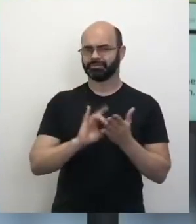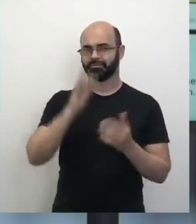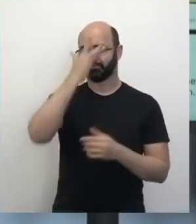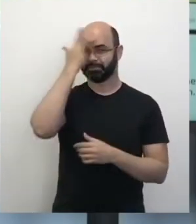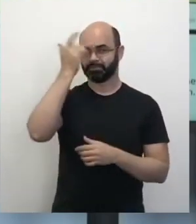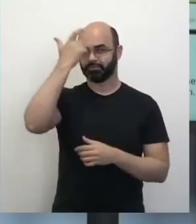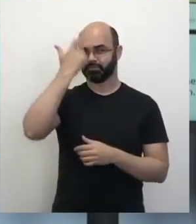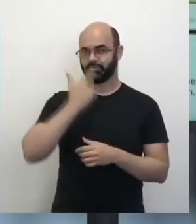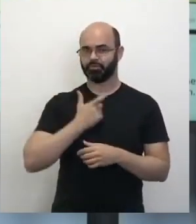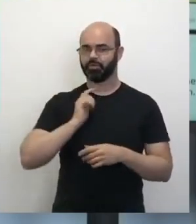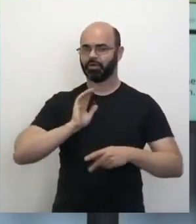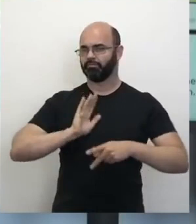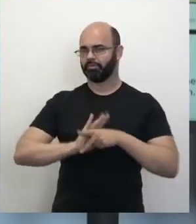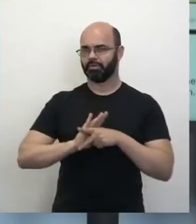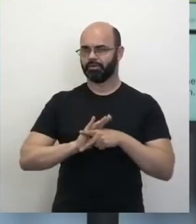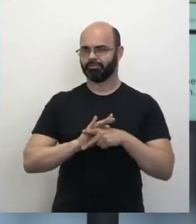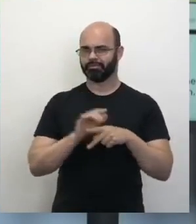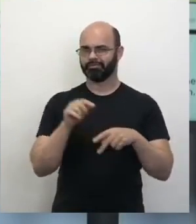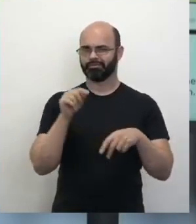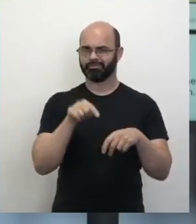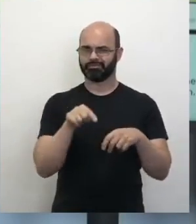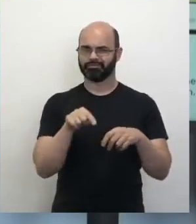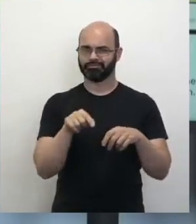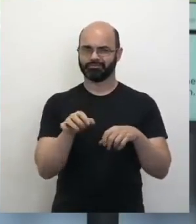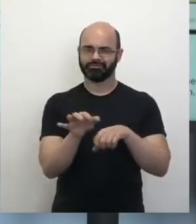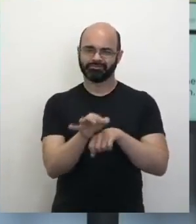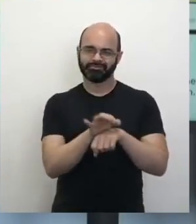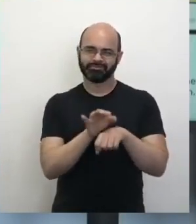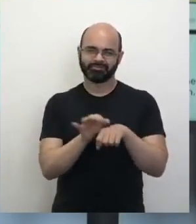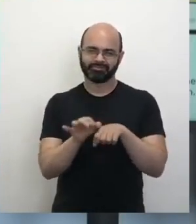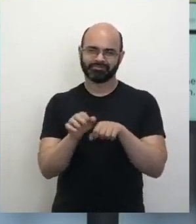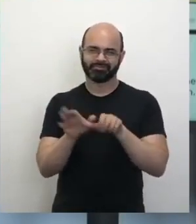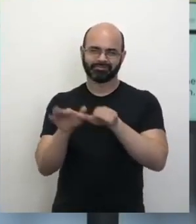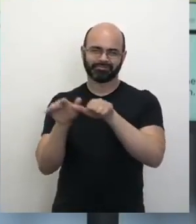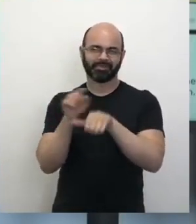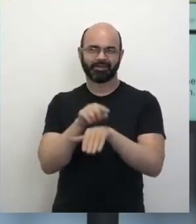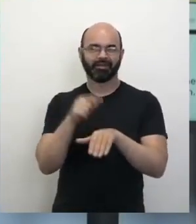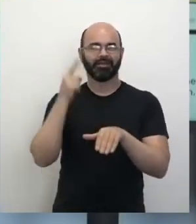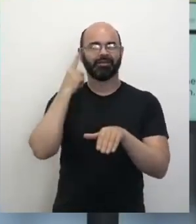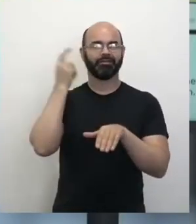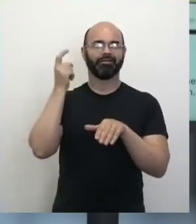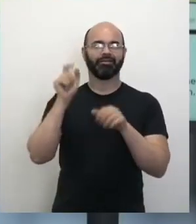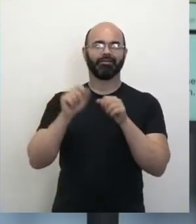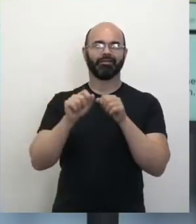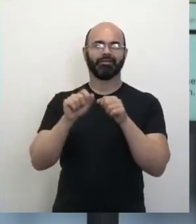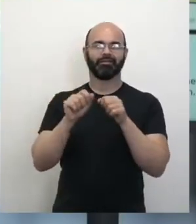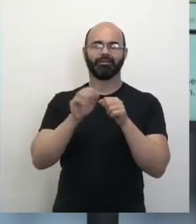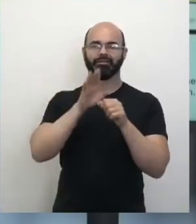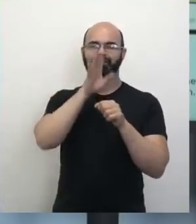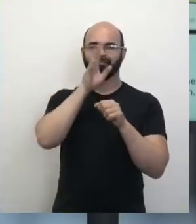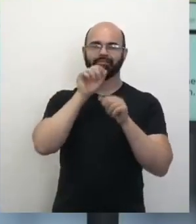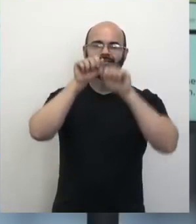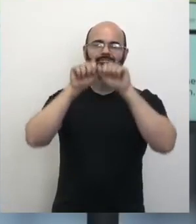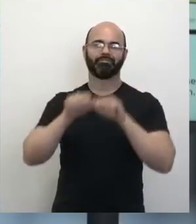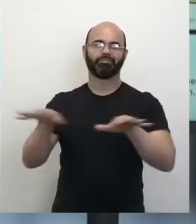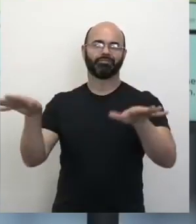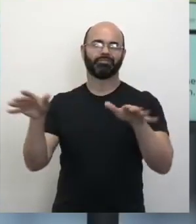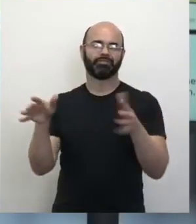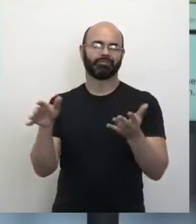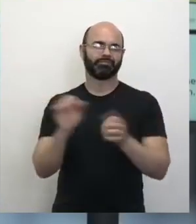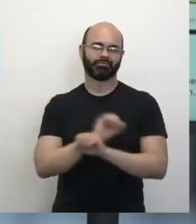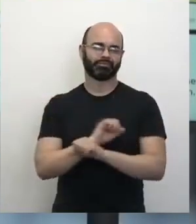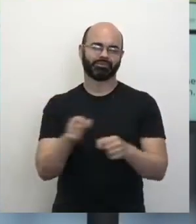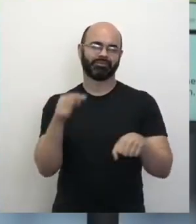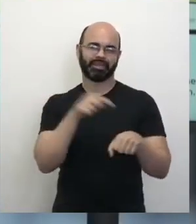situações humanas ali naquele contexto. Então, nós podemos perceber aí que eu foquei para vocês a parte da personificação. Então,